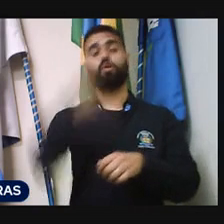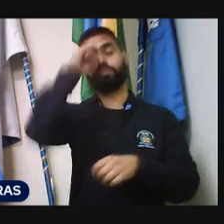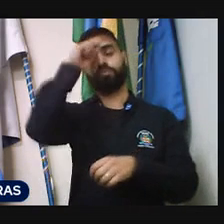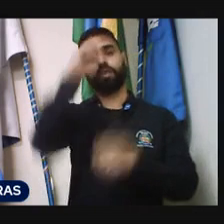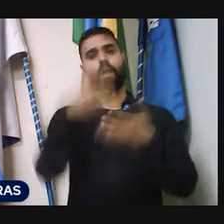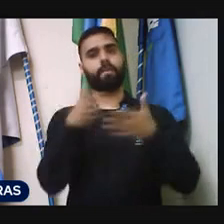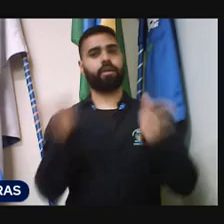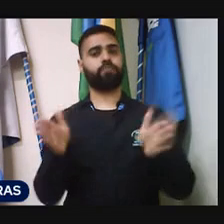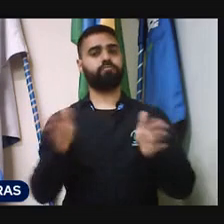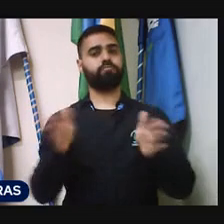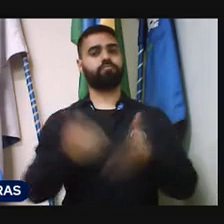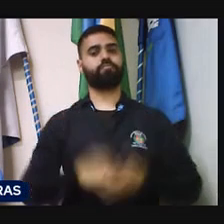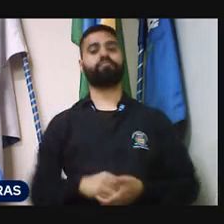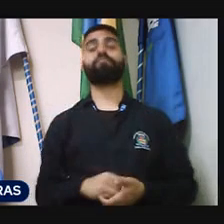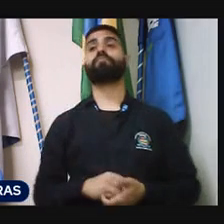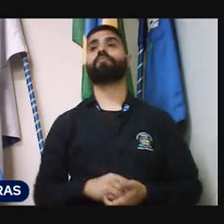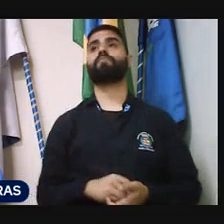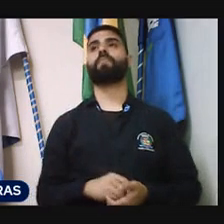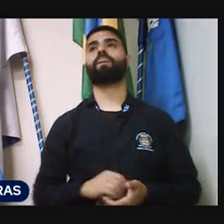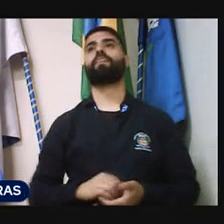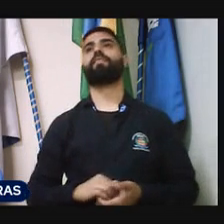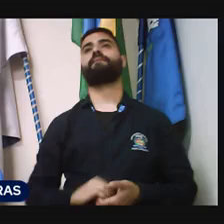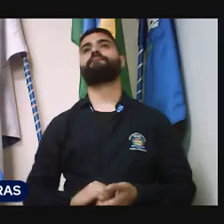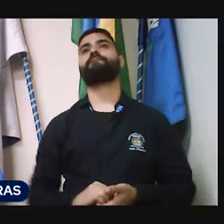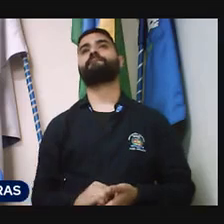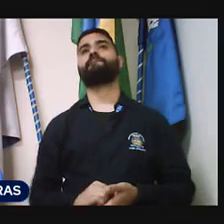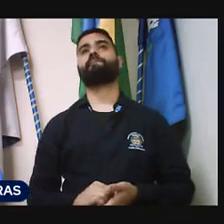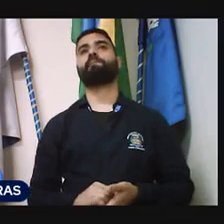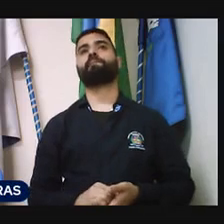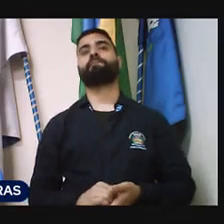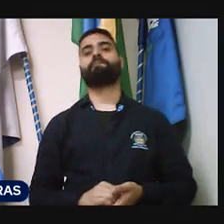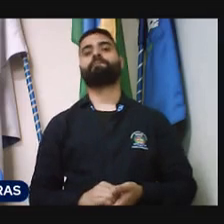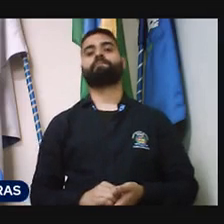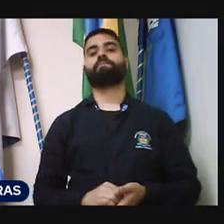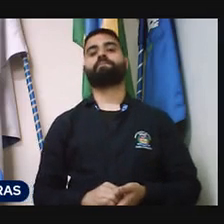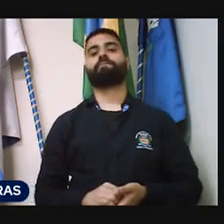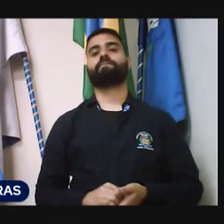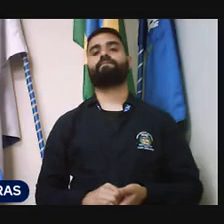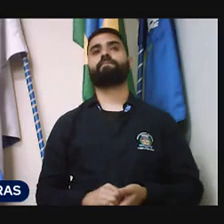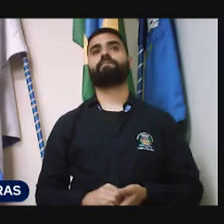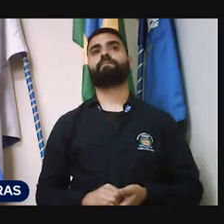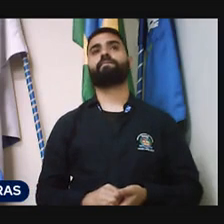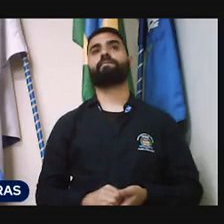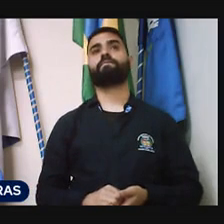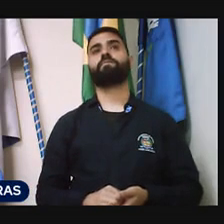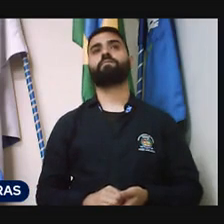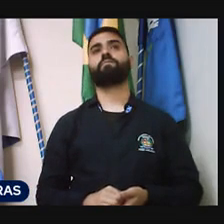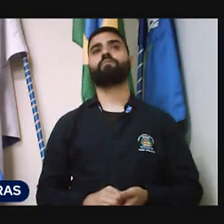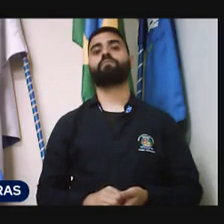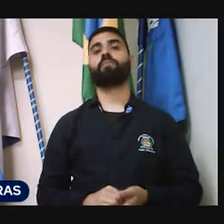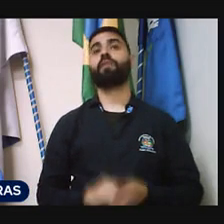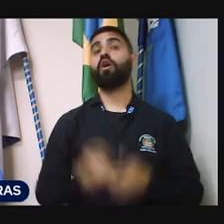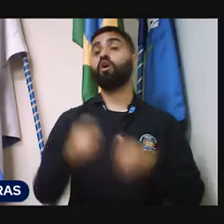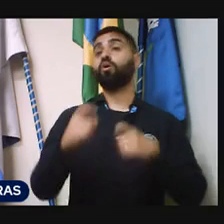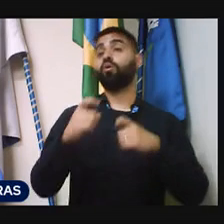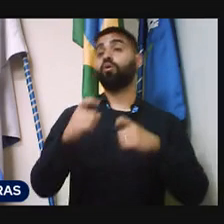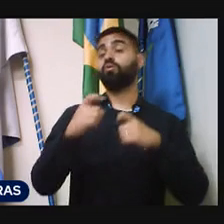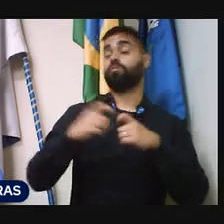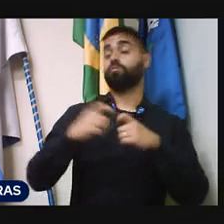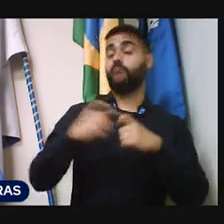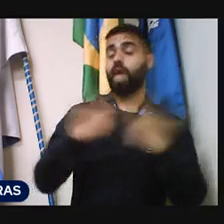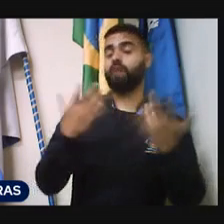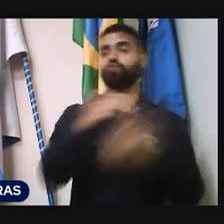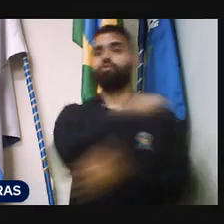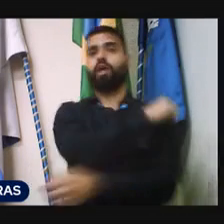do hospital e os profissionais né os médicos e os enfermeiros e técnicos